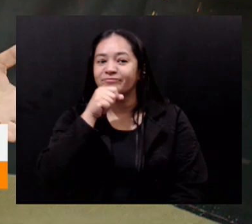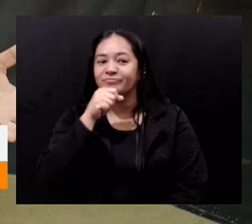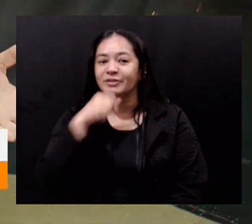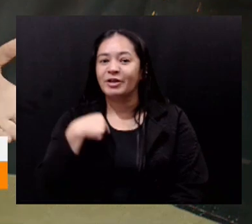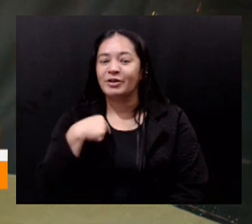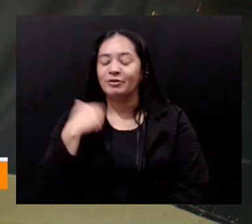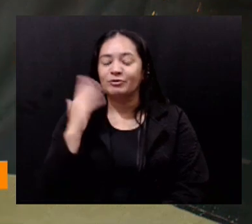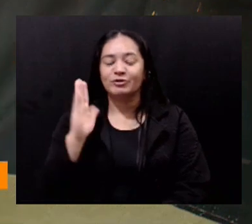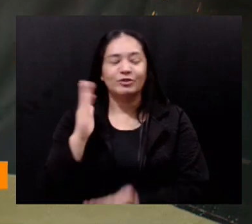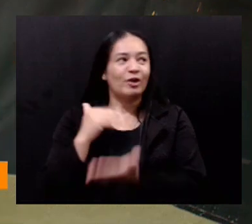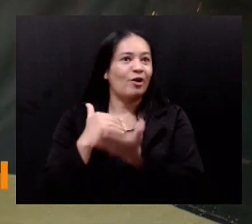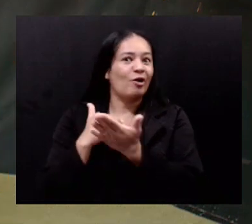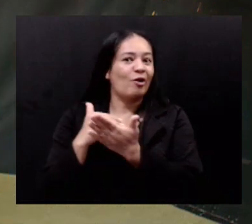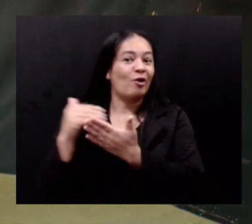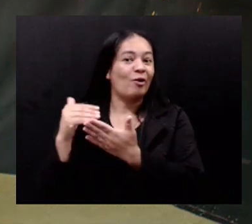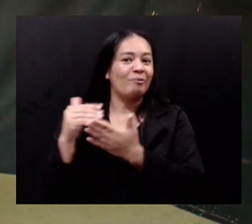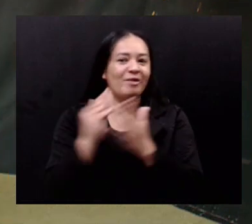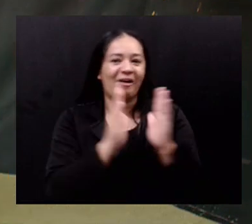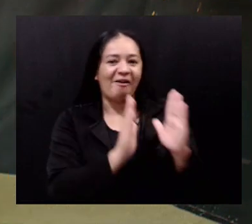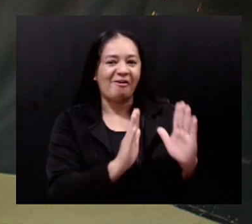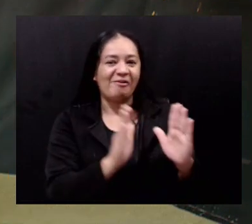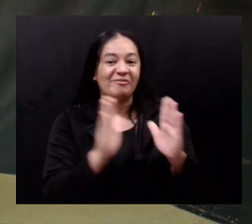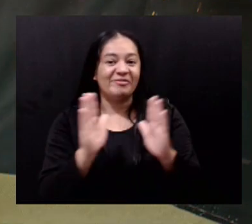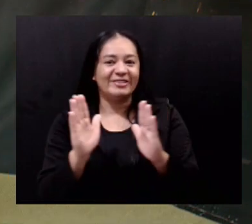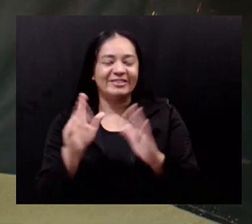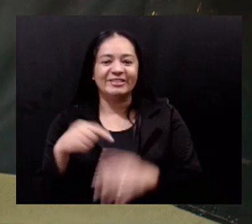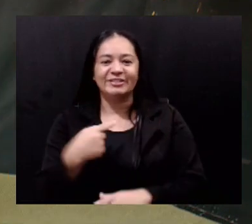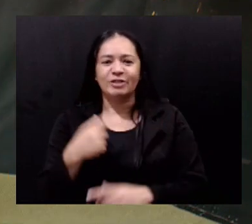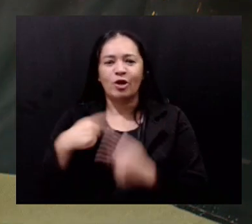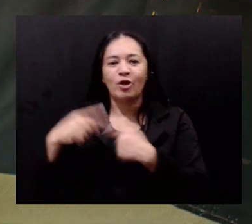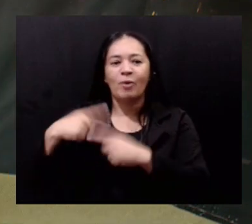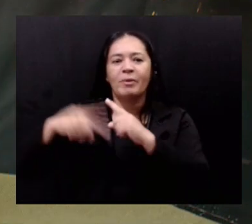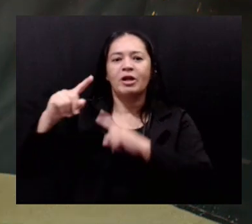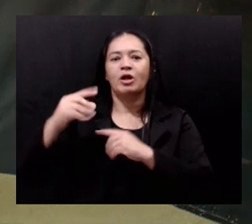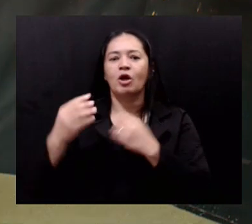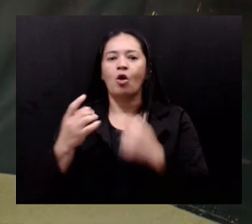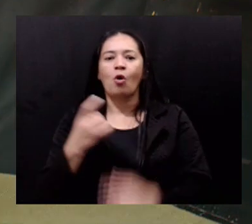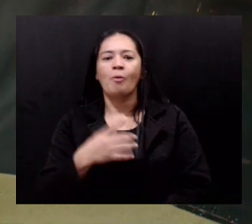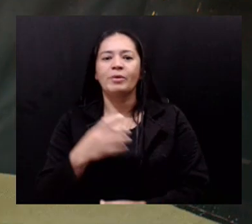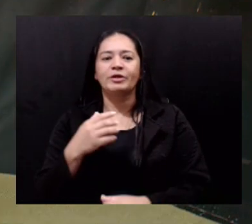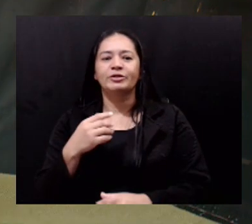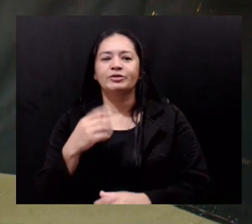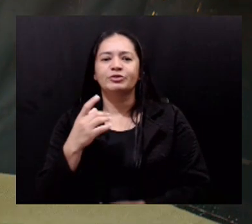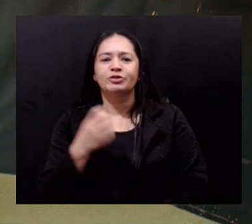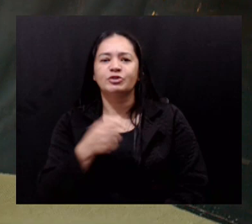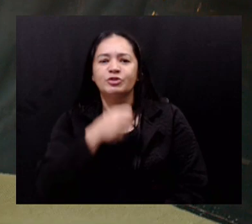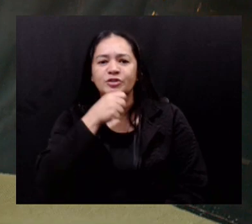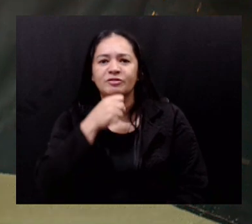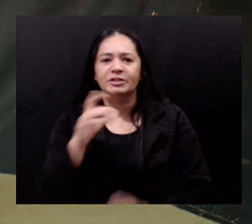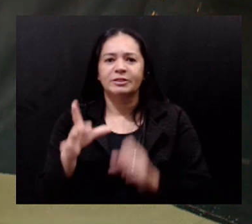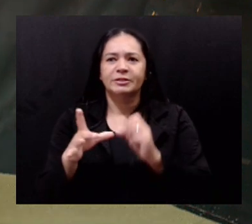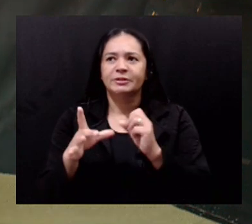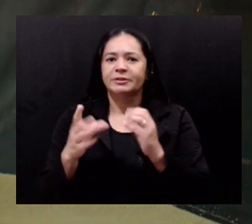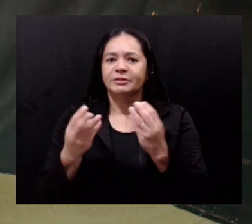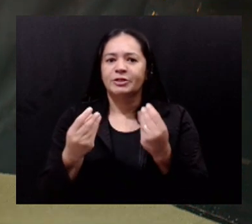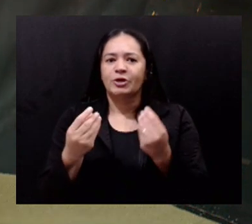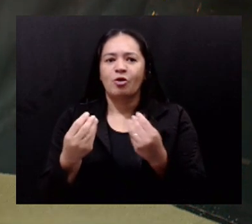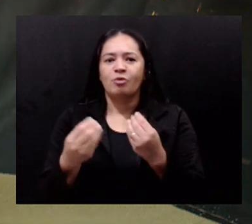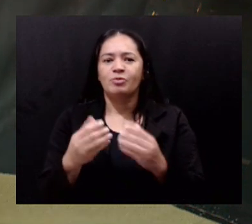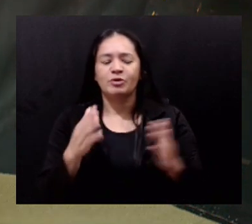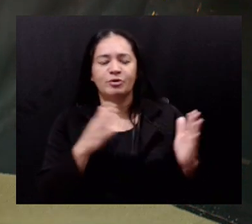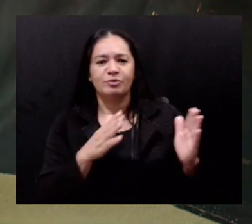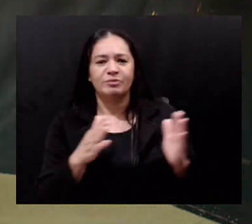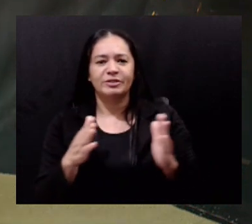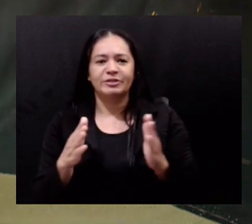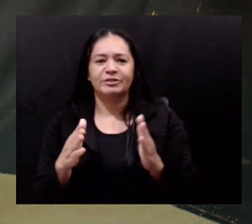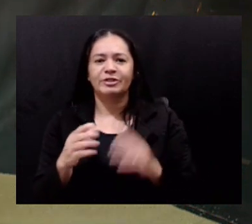por fases, né? Então, como a gente supera aí o medo de envelhecer? As inseguranças que o tempo traz, os estigmas do envelhecimento e